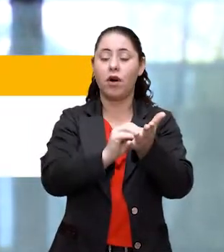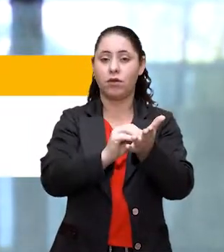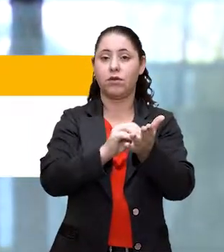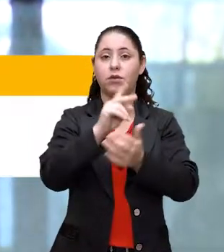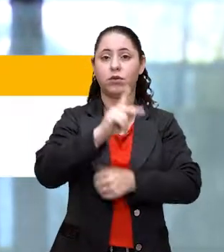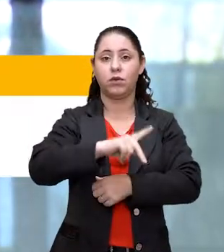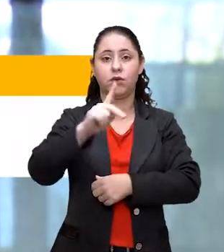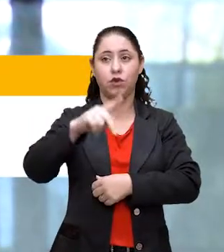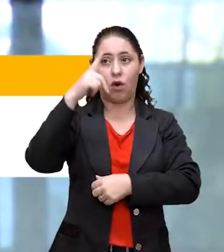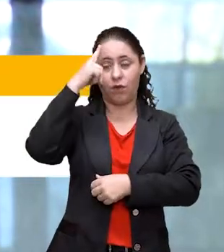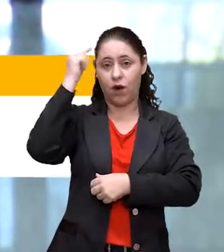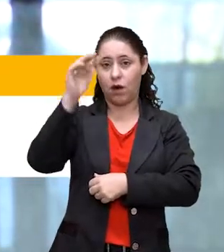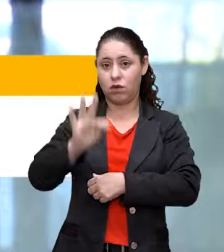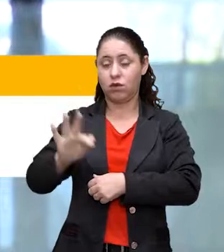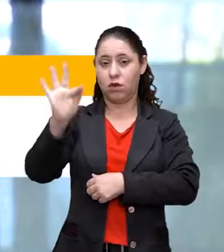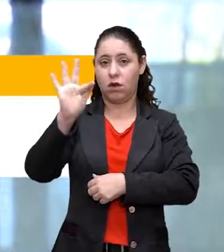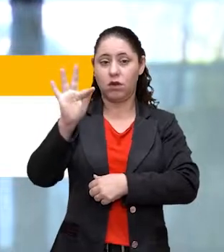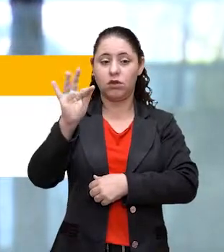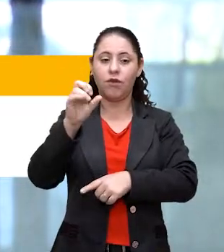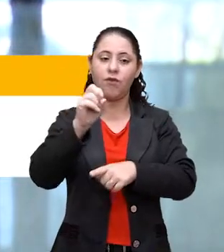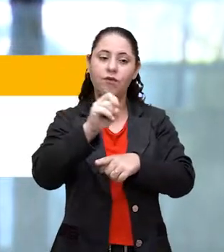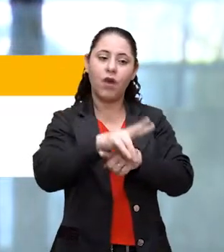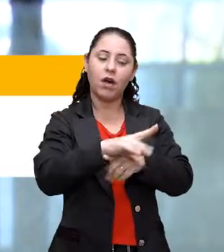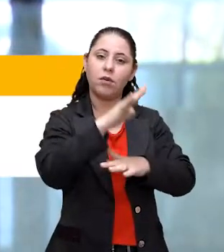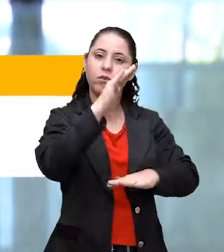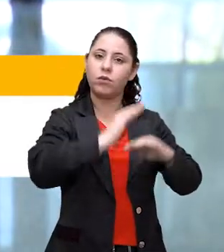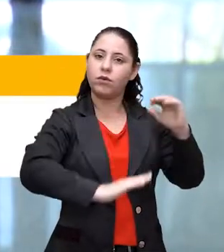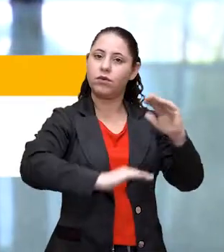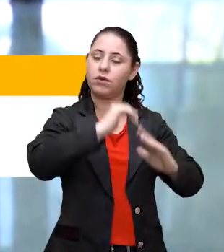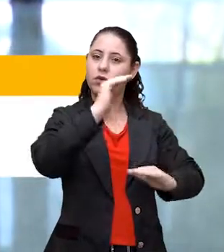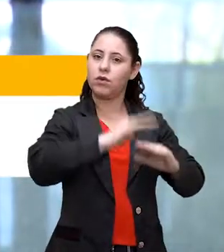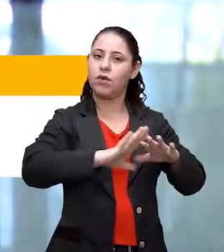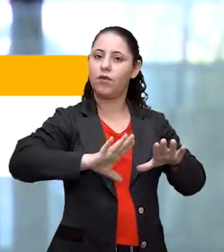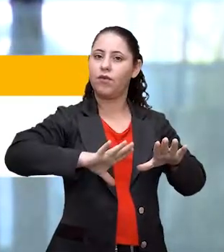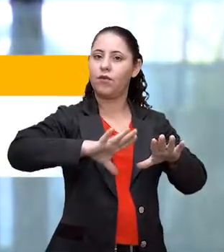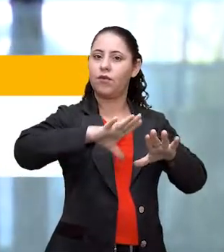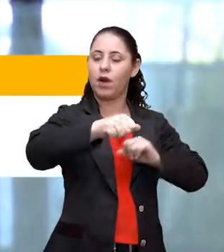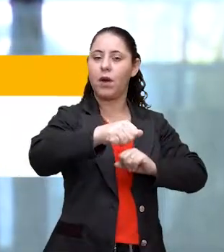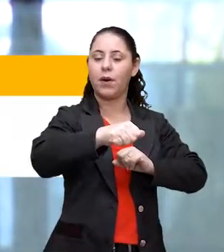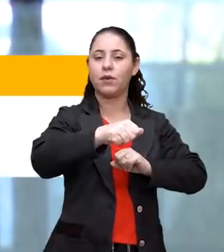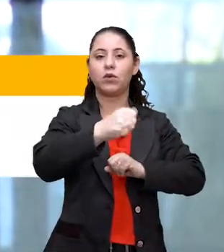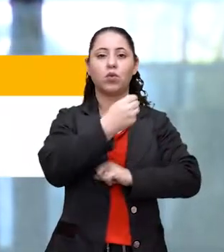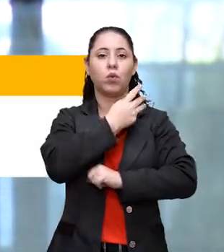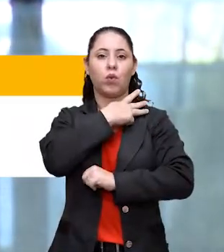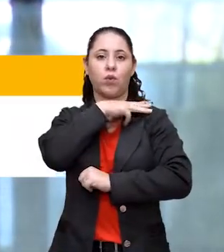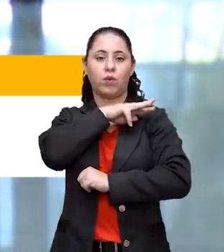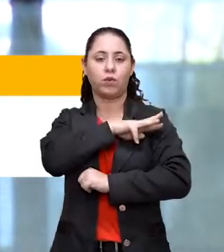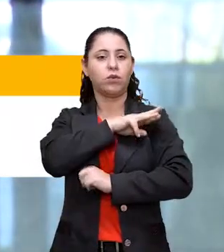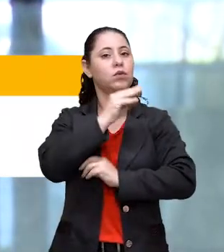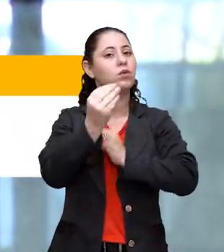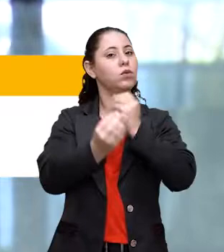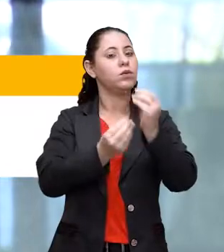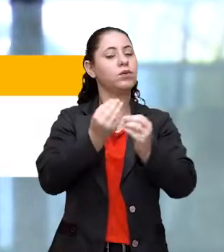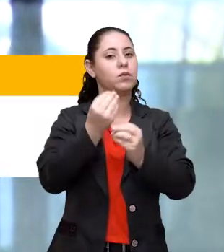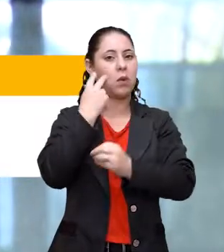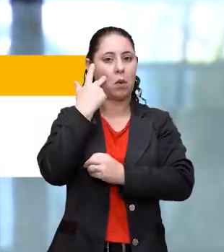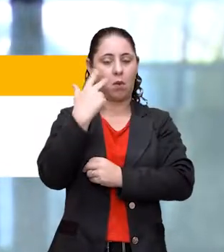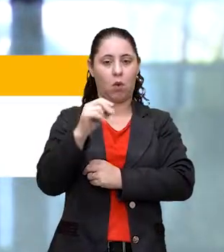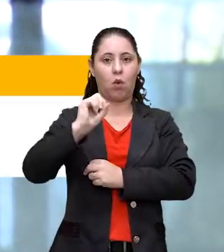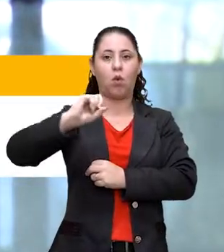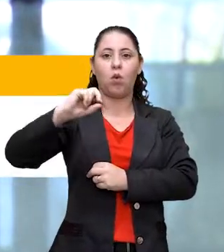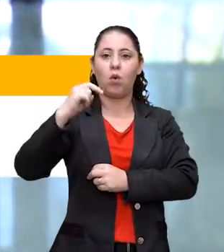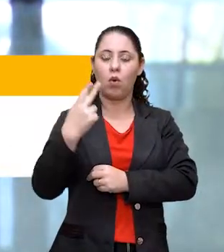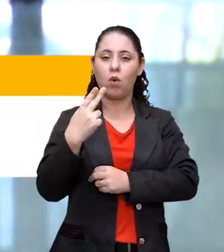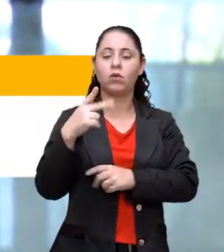com graduação em nível superior, a contratação de profissionais com formação em nível médio, na modalidade